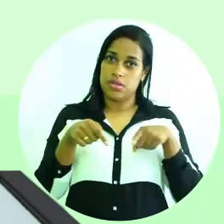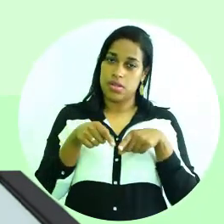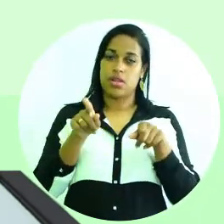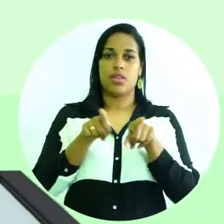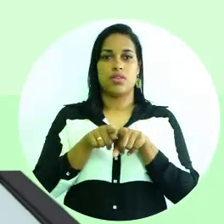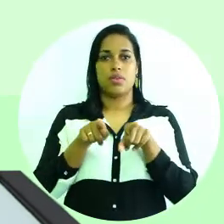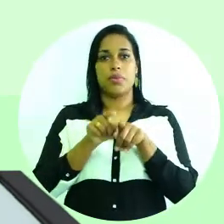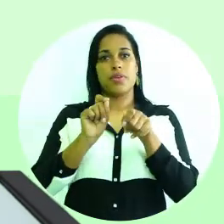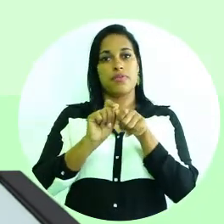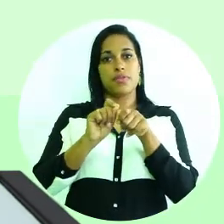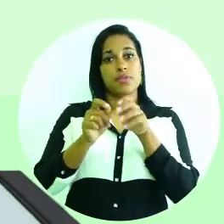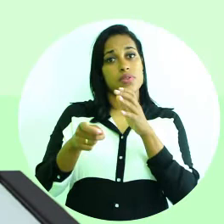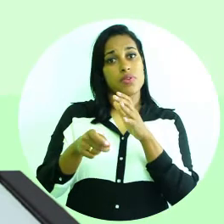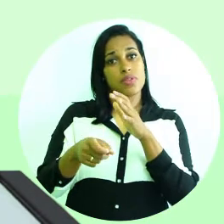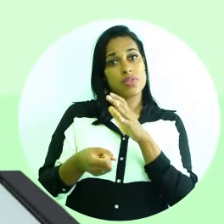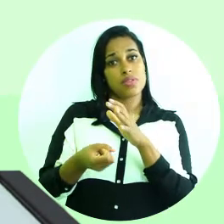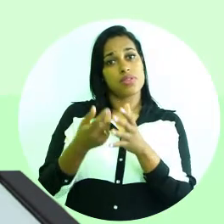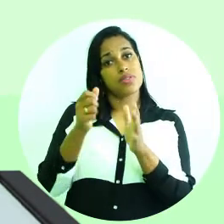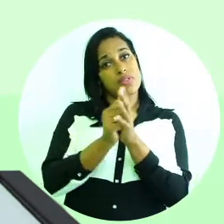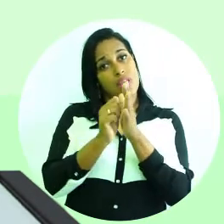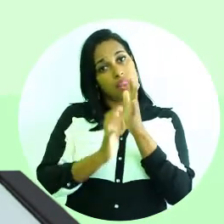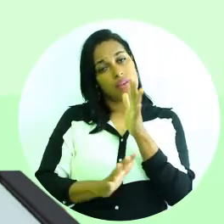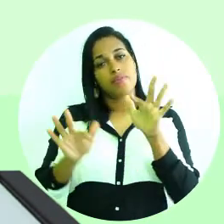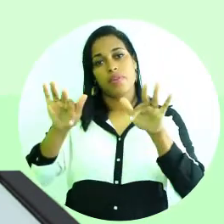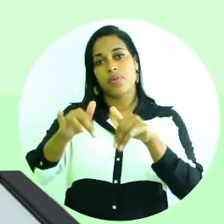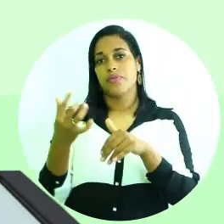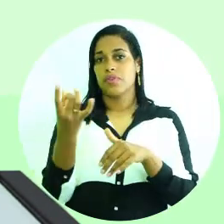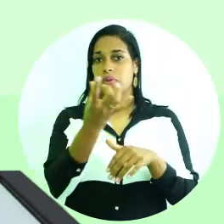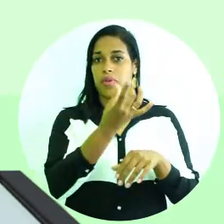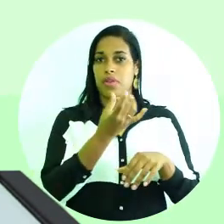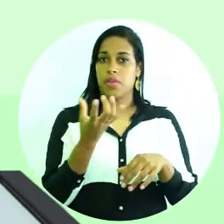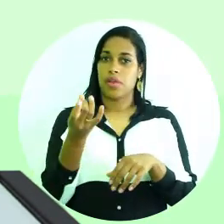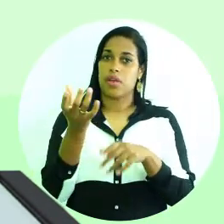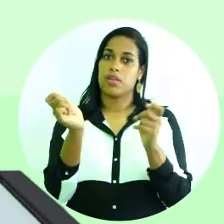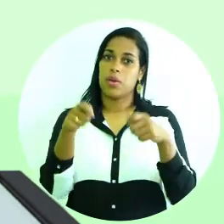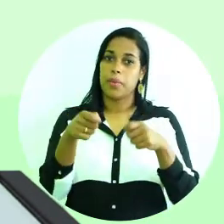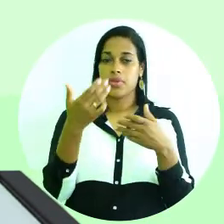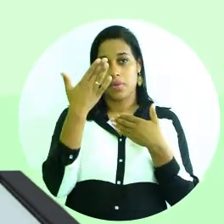ambiente virtual e realizando as atividades no final de cada